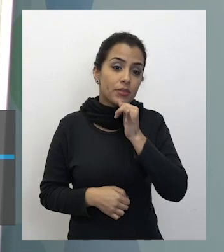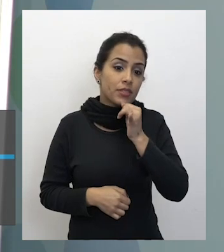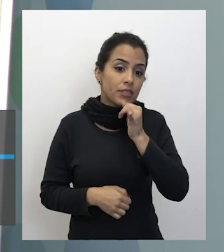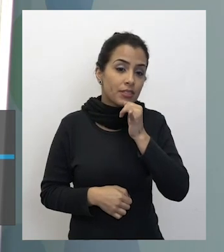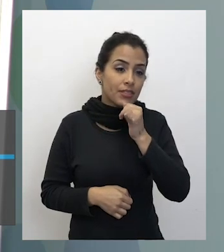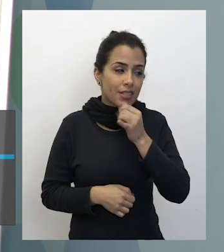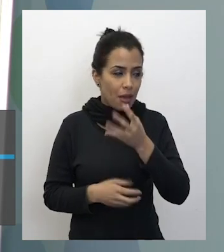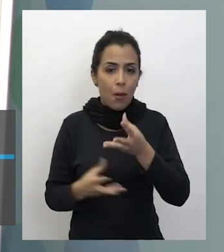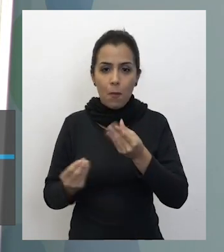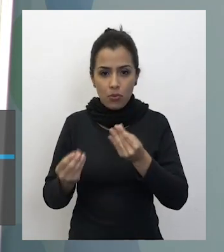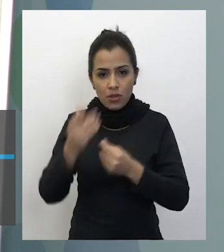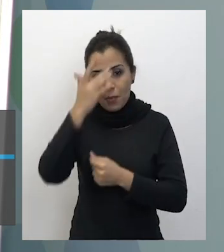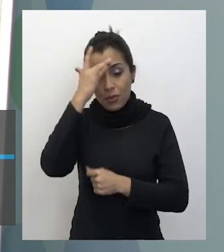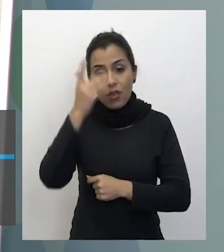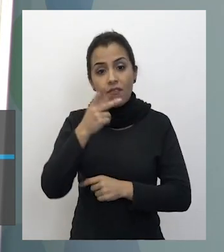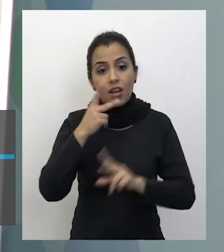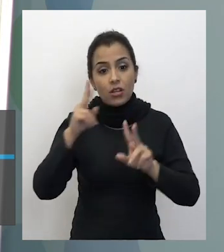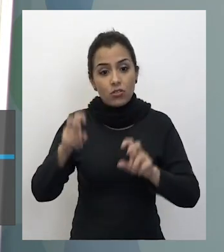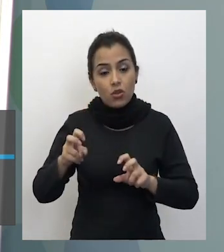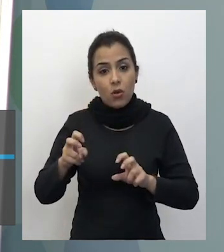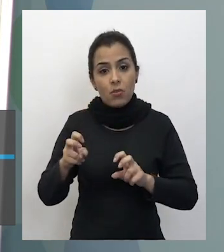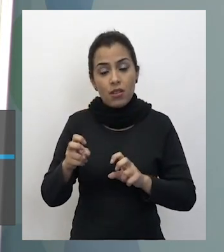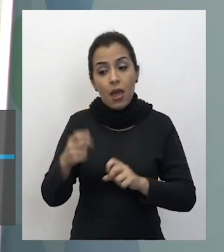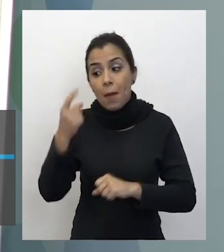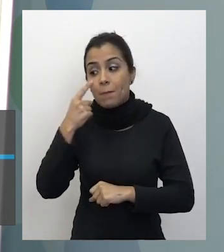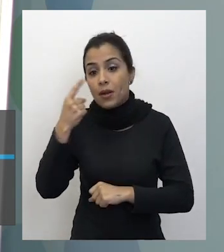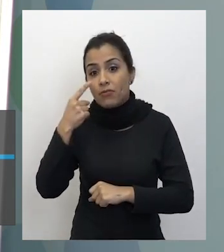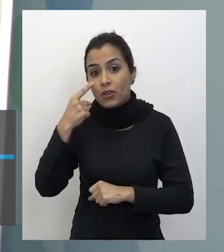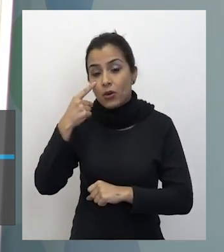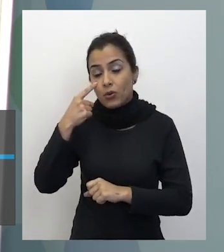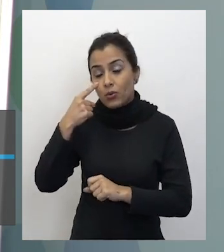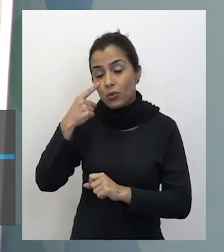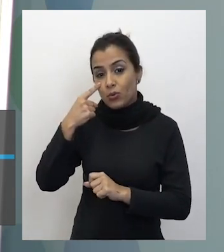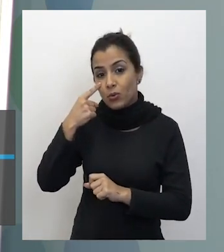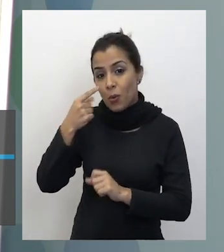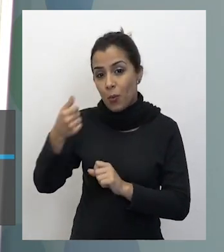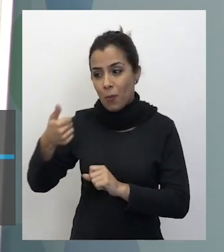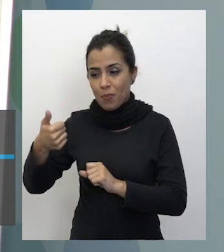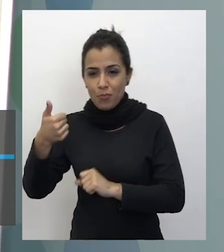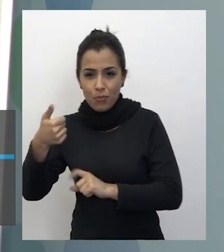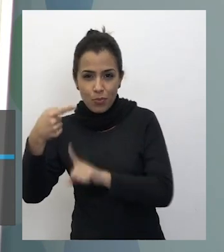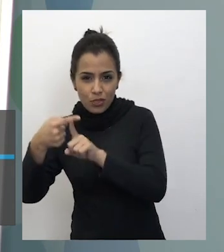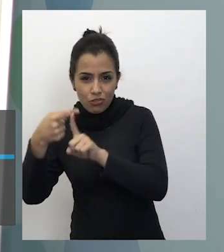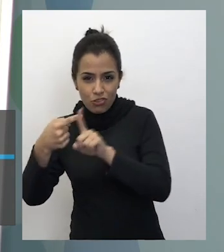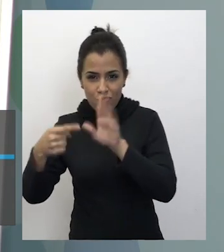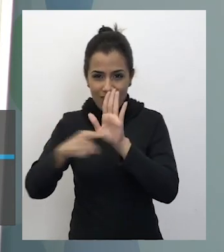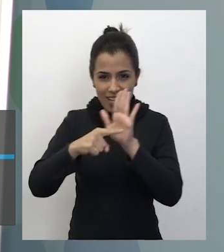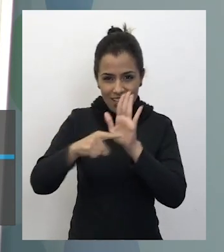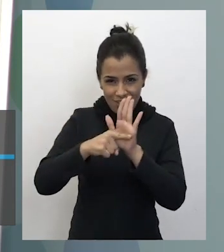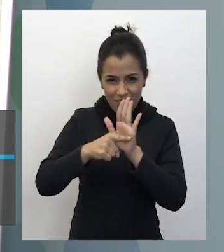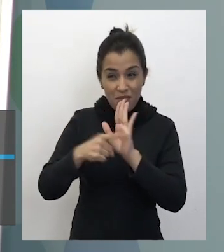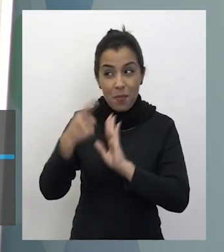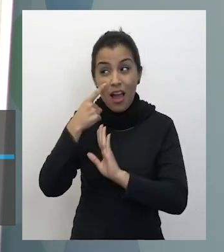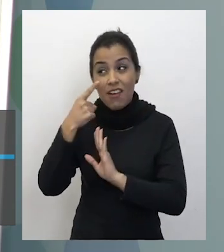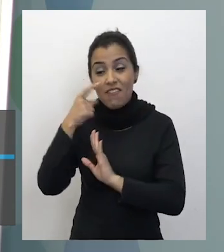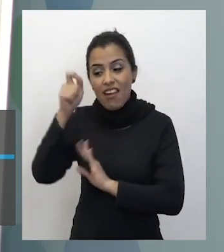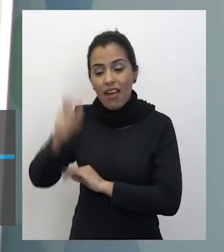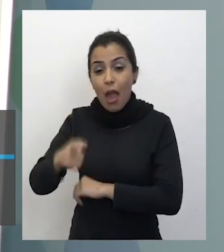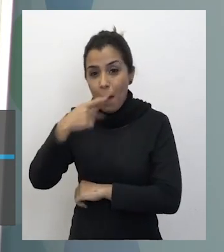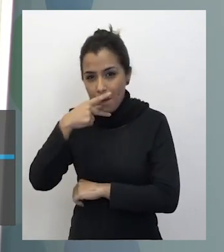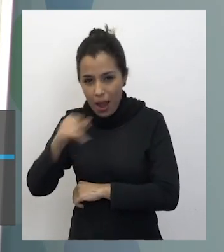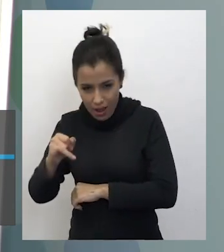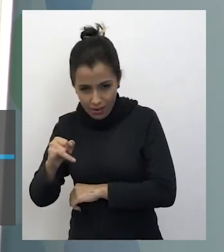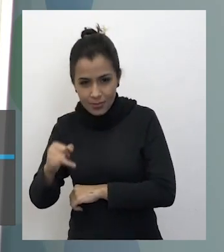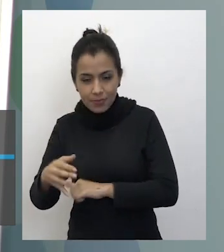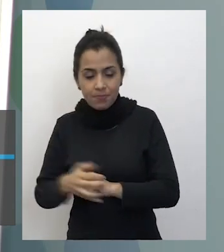muitos falaram aí, a questão do exame de paternidade, tá? Que é o que a gente vai tentar entender como é que funciona isso hoje,